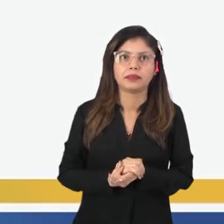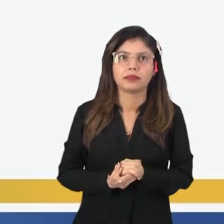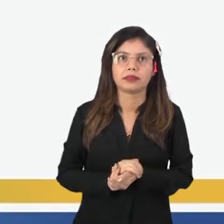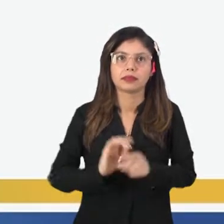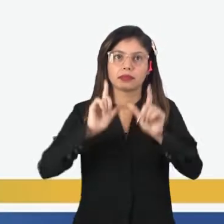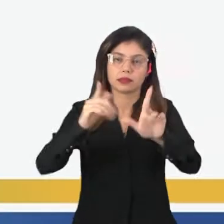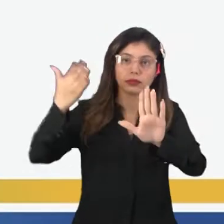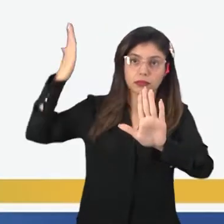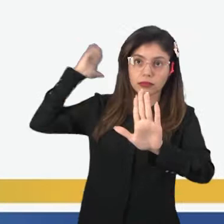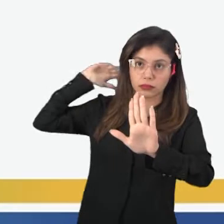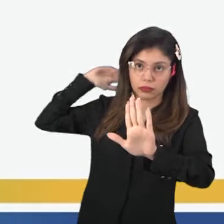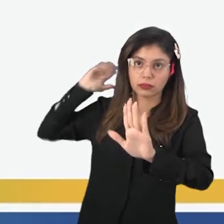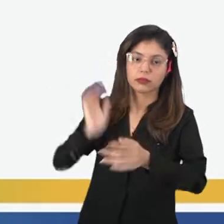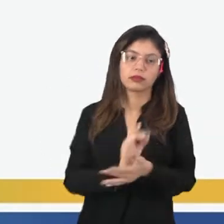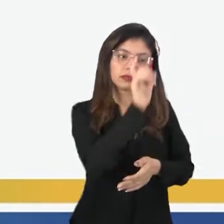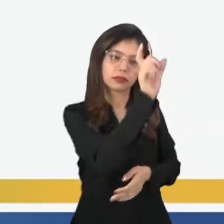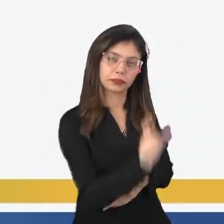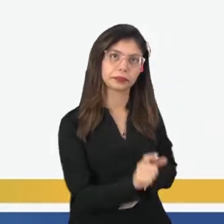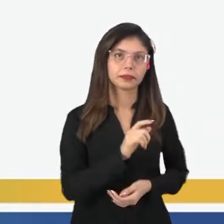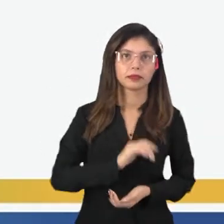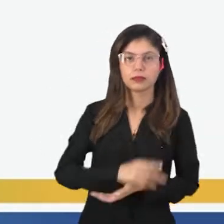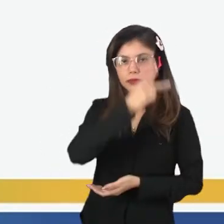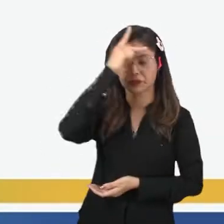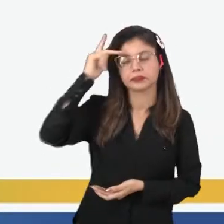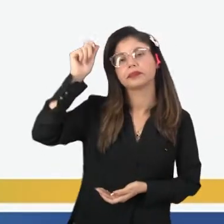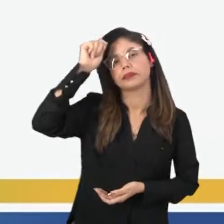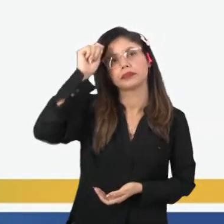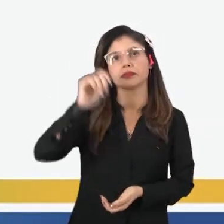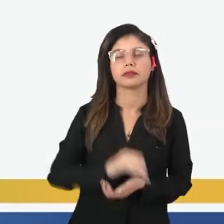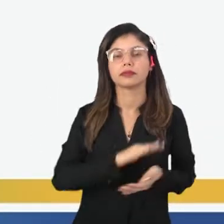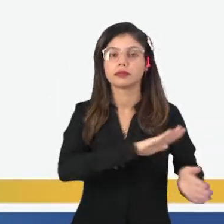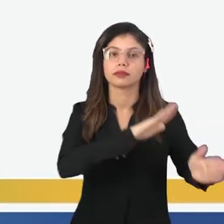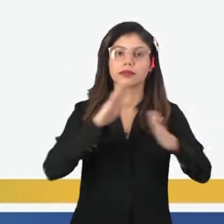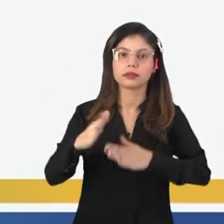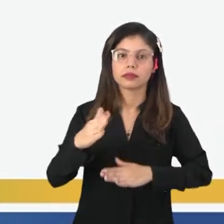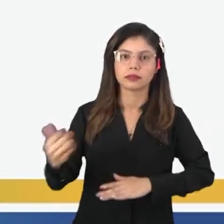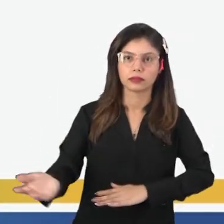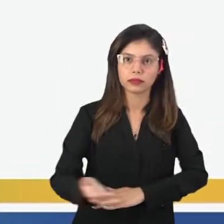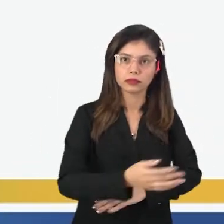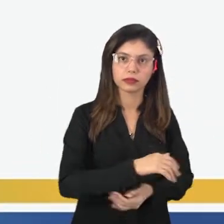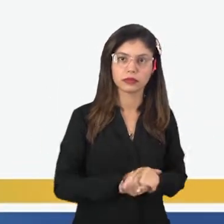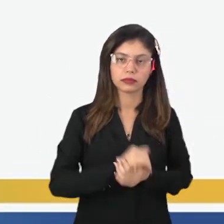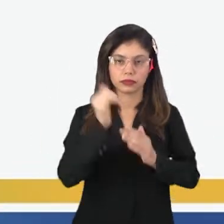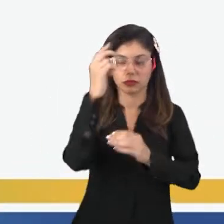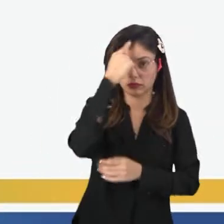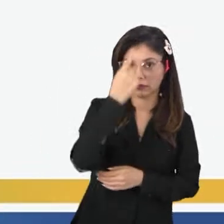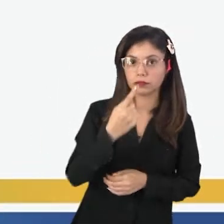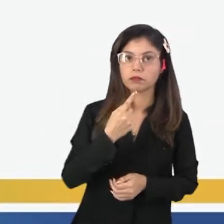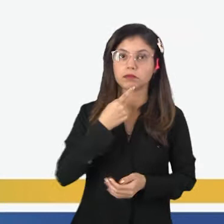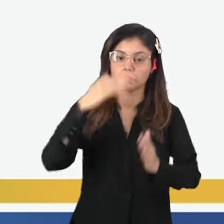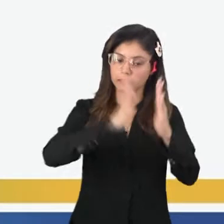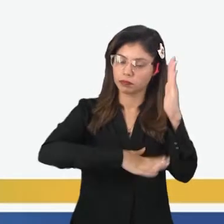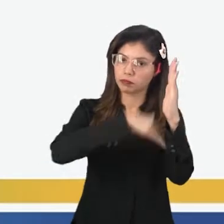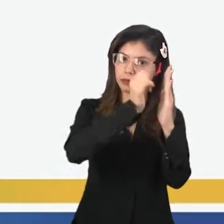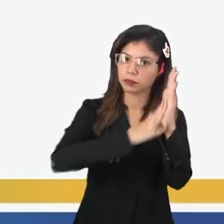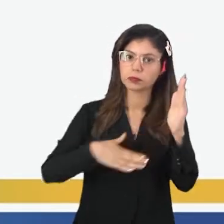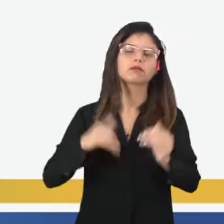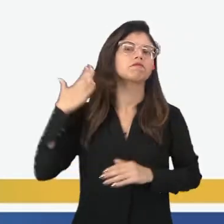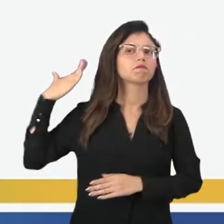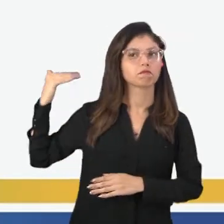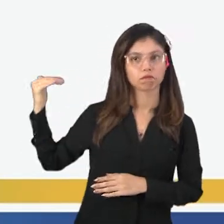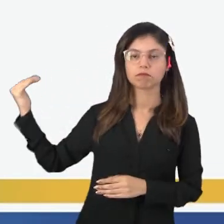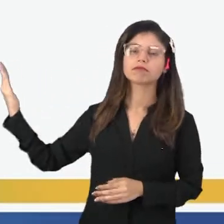pela logo atrás do personagem, do ator, e ao lado nós temos uma imagem, uma pintura que é